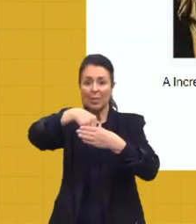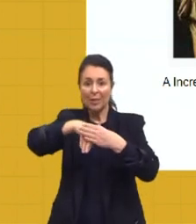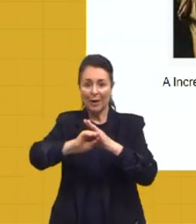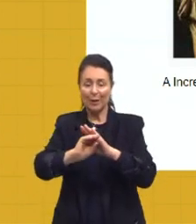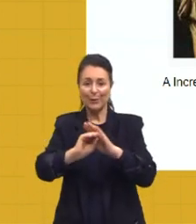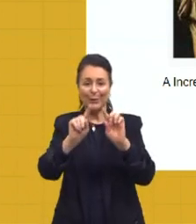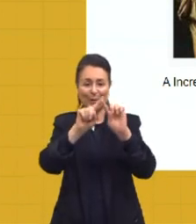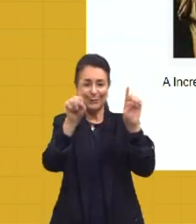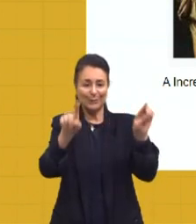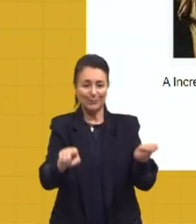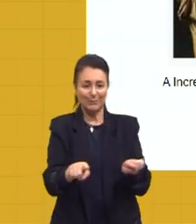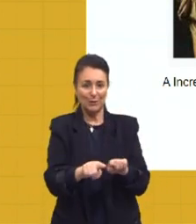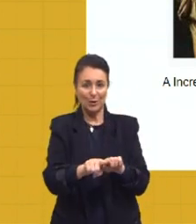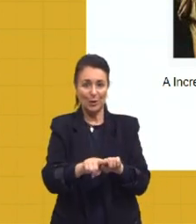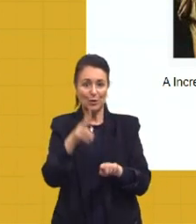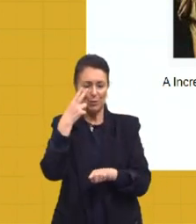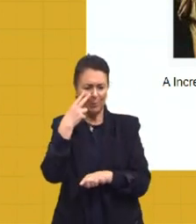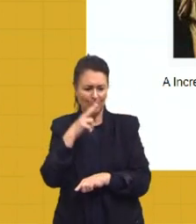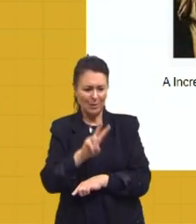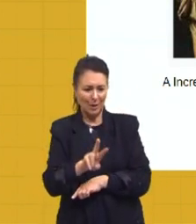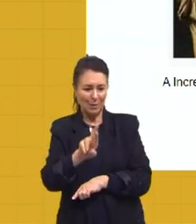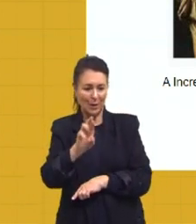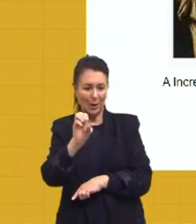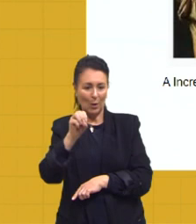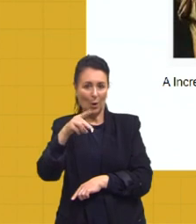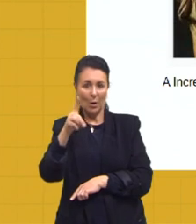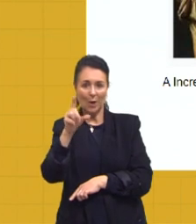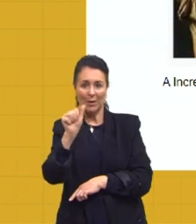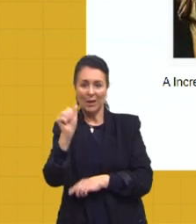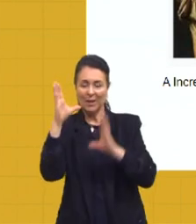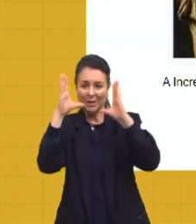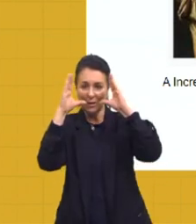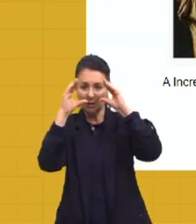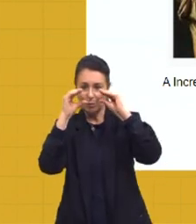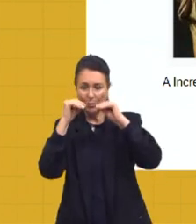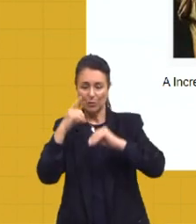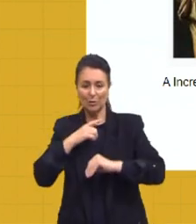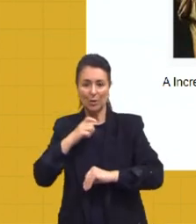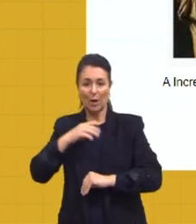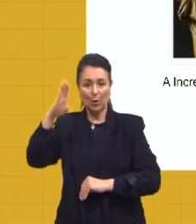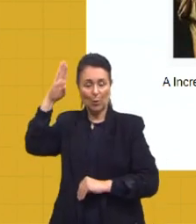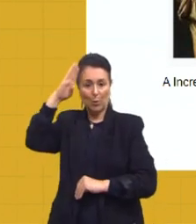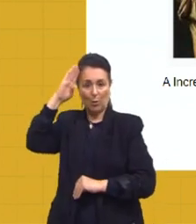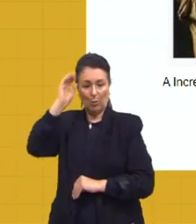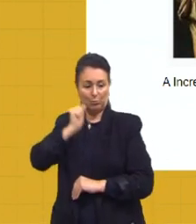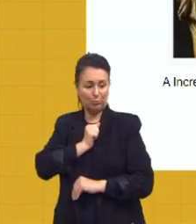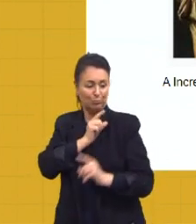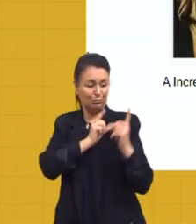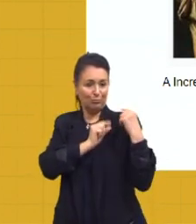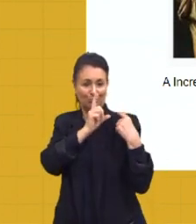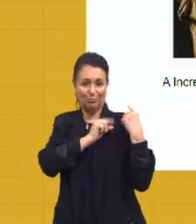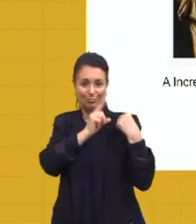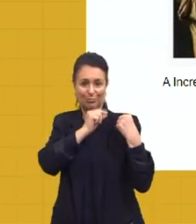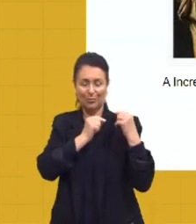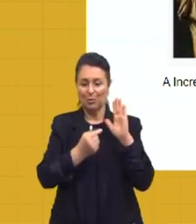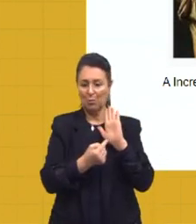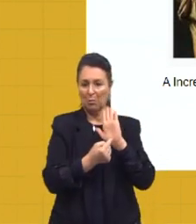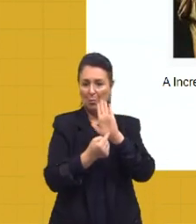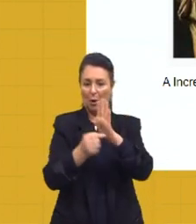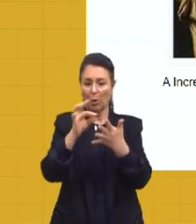gente percebe aqui na ronda noturna do Rio bran o capitão é e o tenente em destaque na